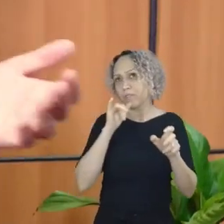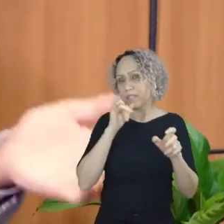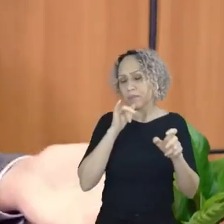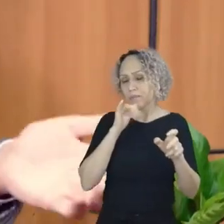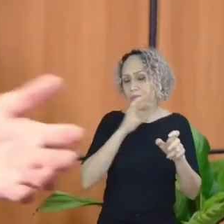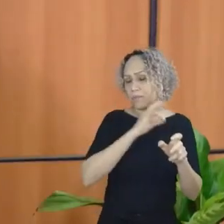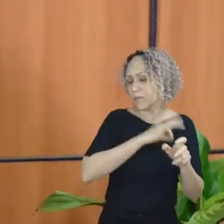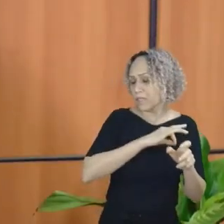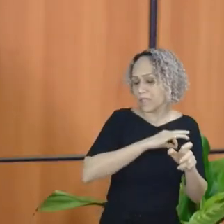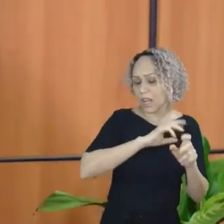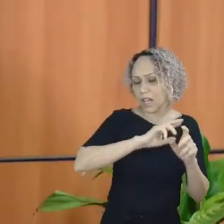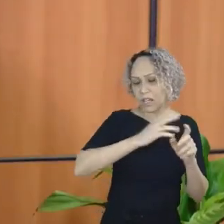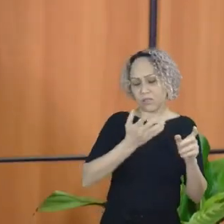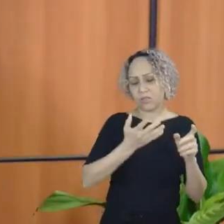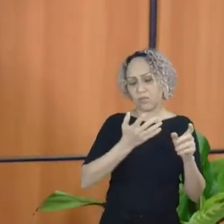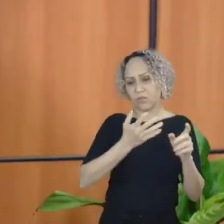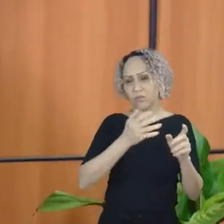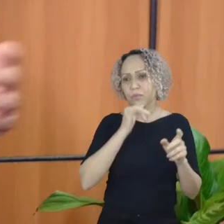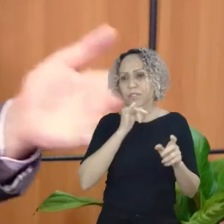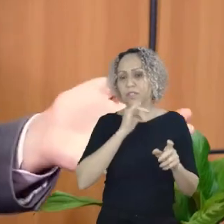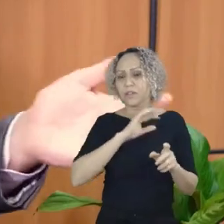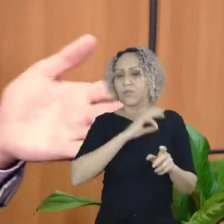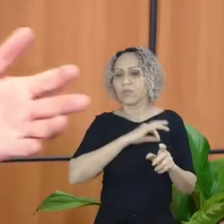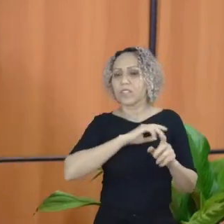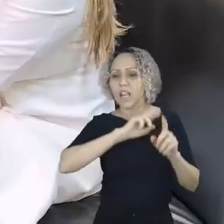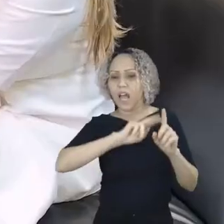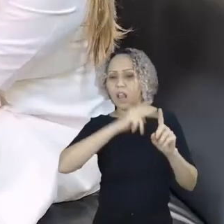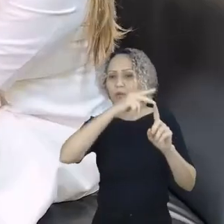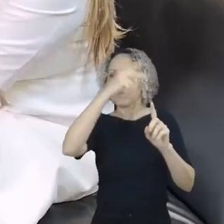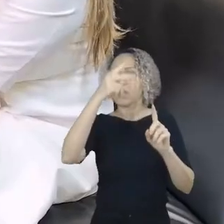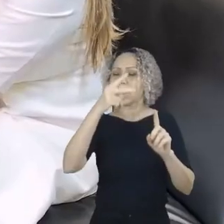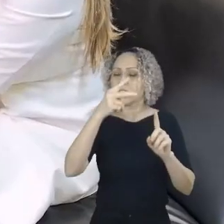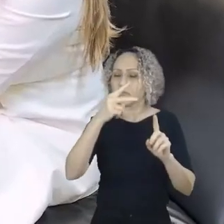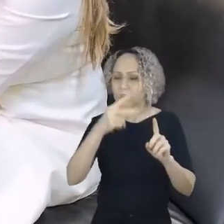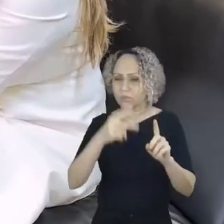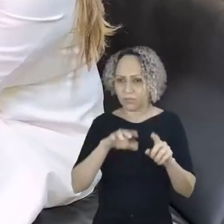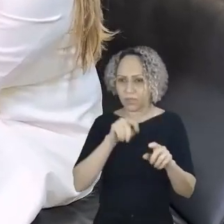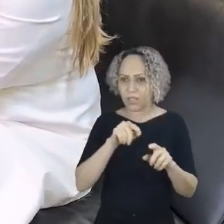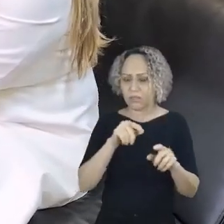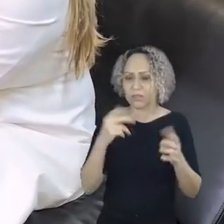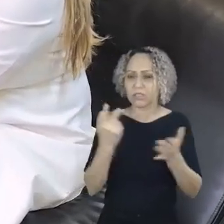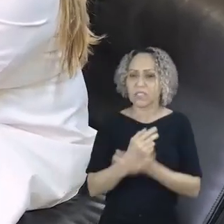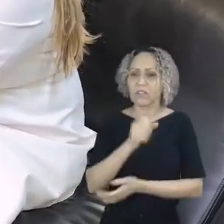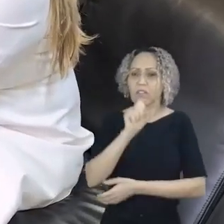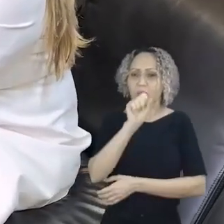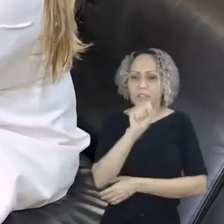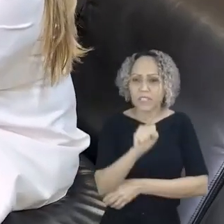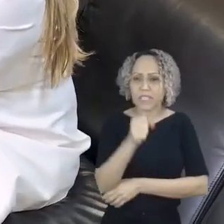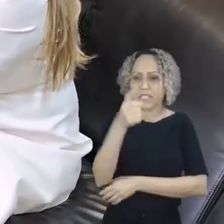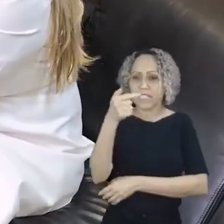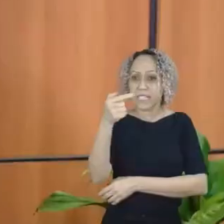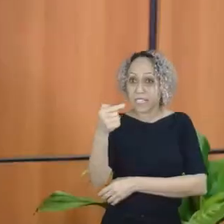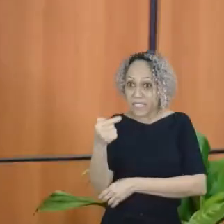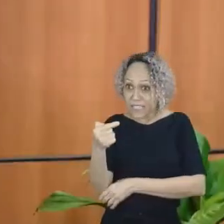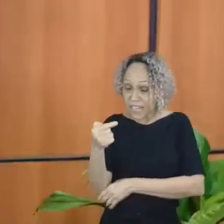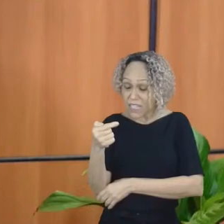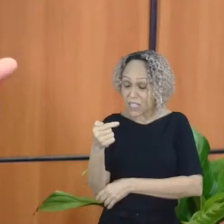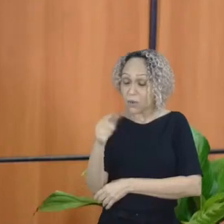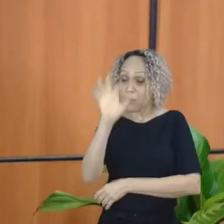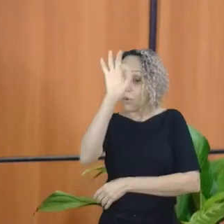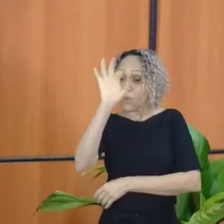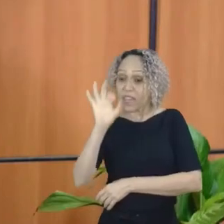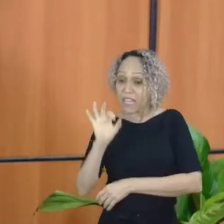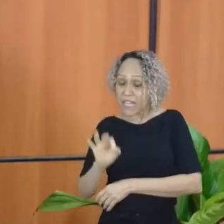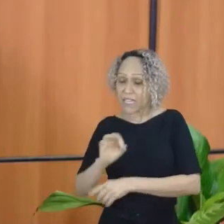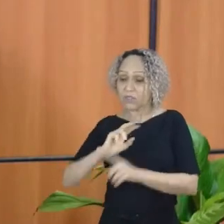inflação, 87% dos acordos coletivos durante esse período do nosso governo também foram feitos acima da inflação, ou seja, uma